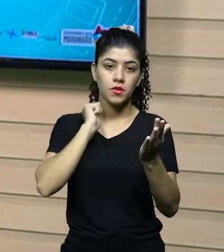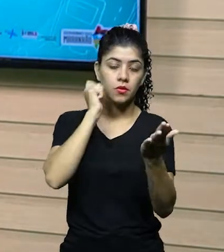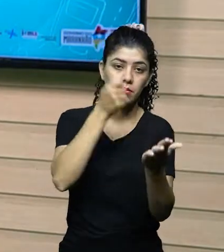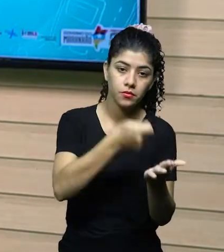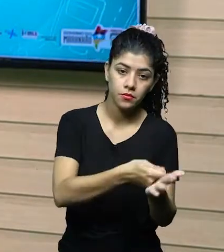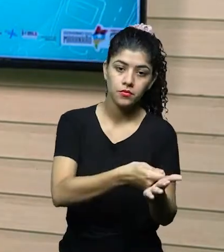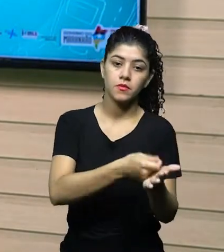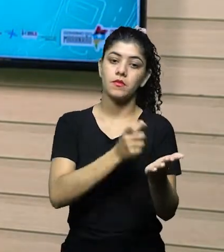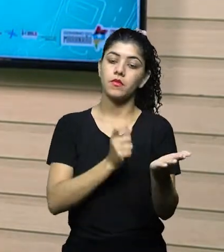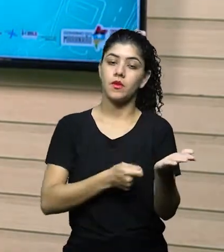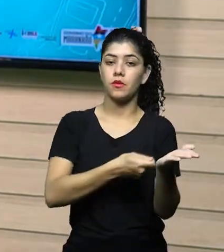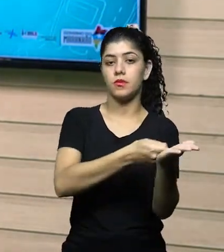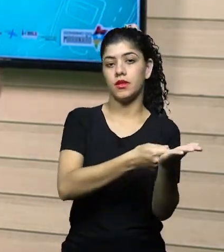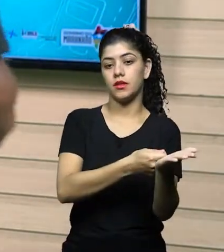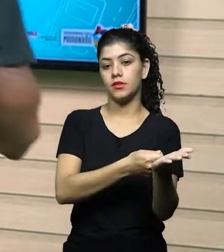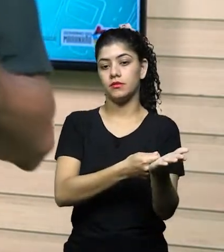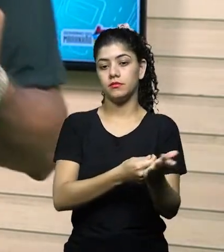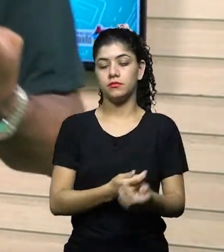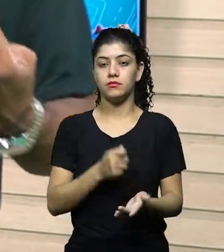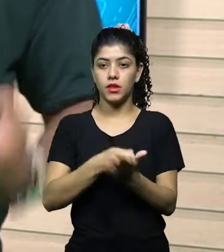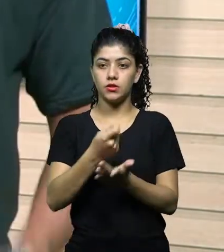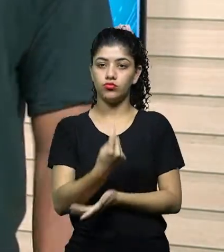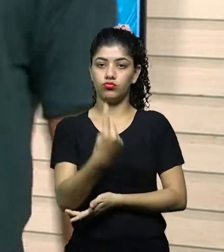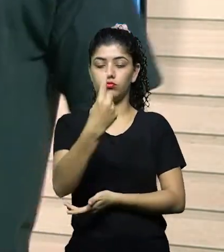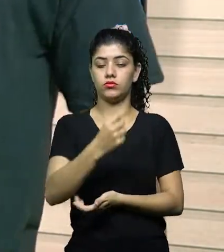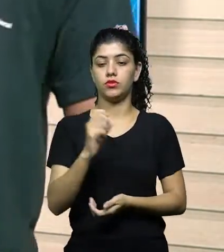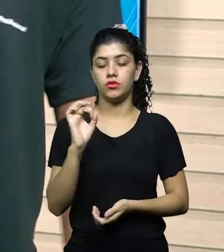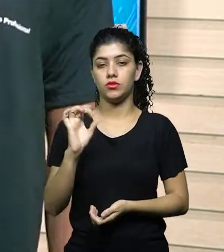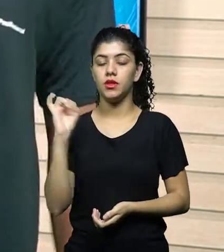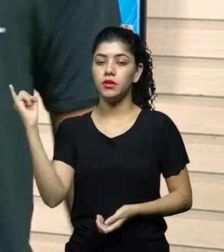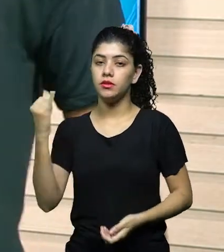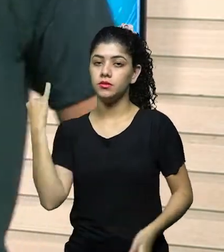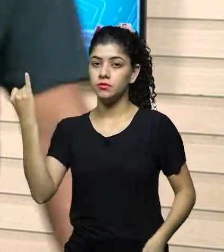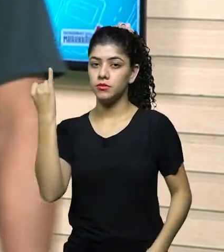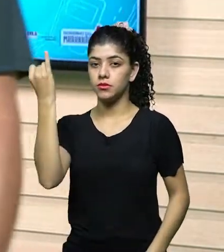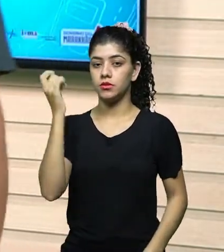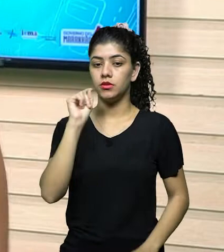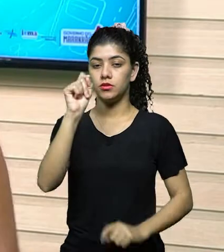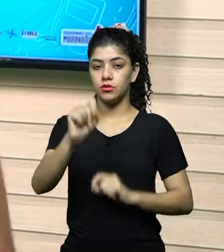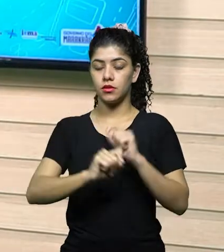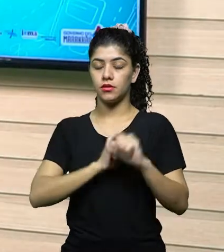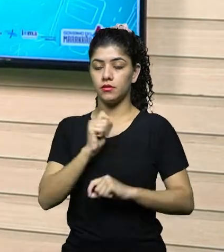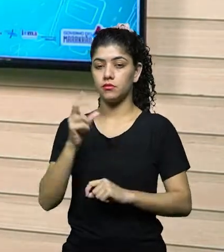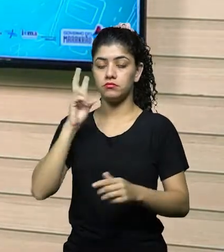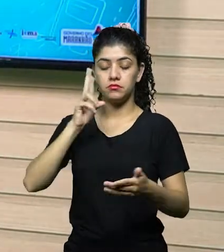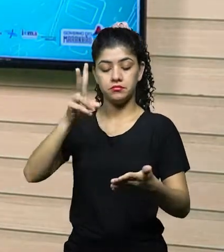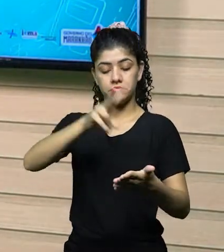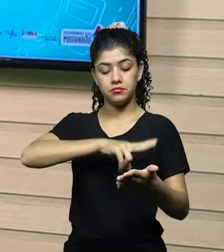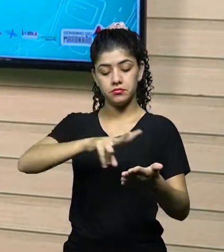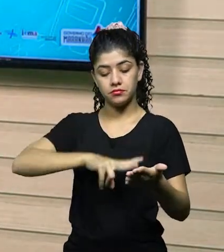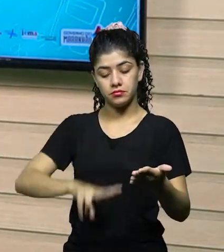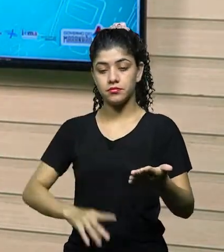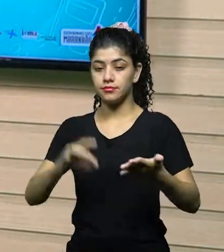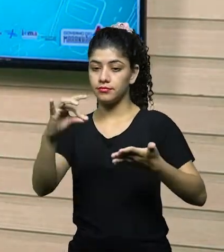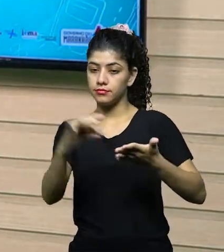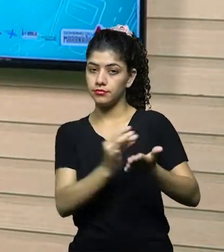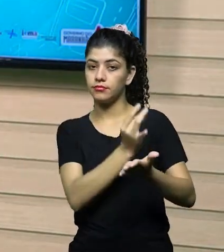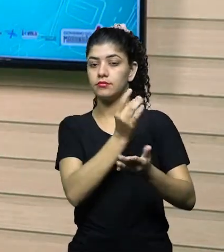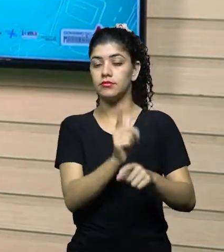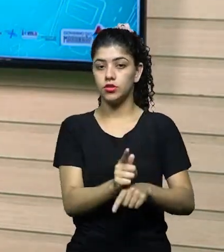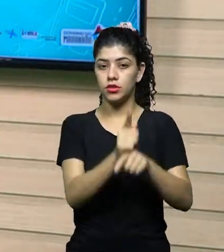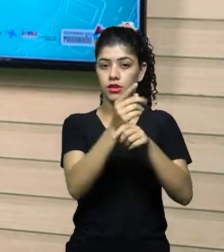uma maquininha pelo preço de uma parcela de aluguel. Então, é muito importante você ler o contrato que o